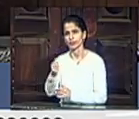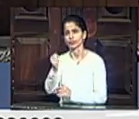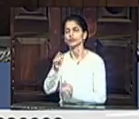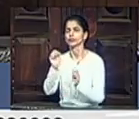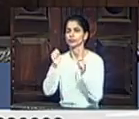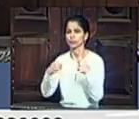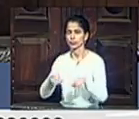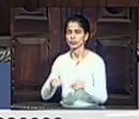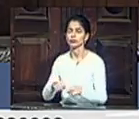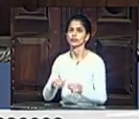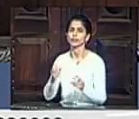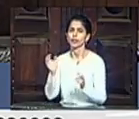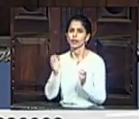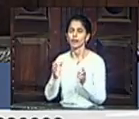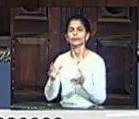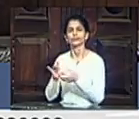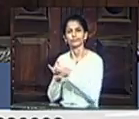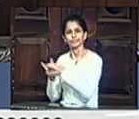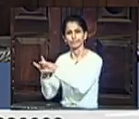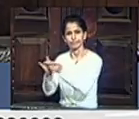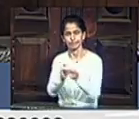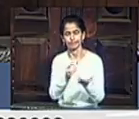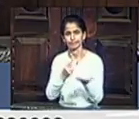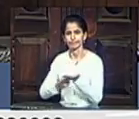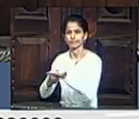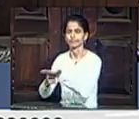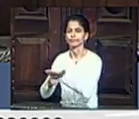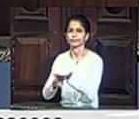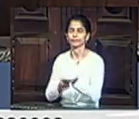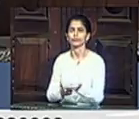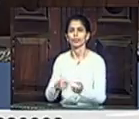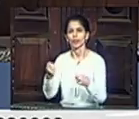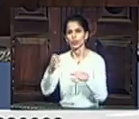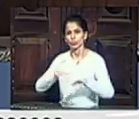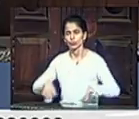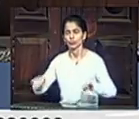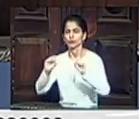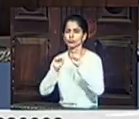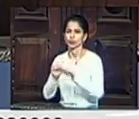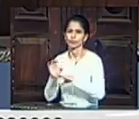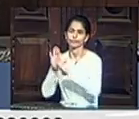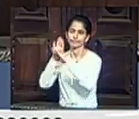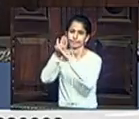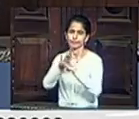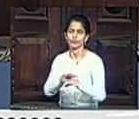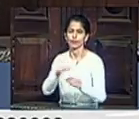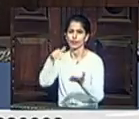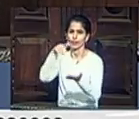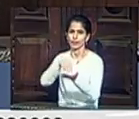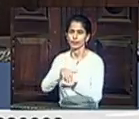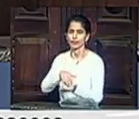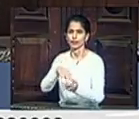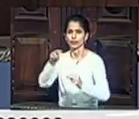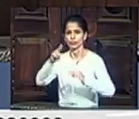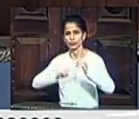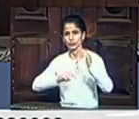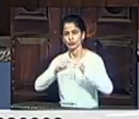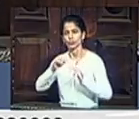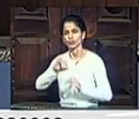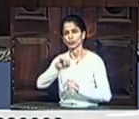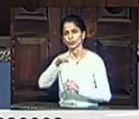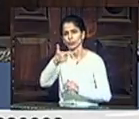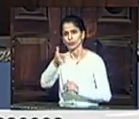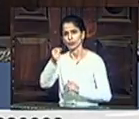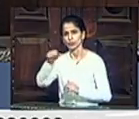isso de forma consensual, porque todos têm que dar a sua contribuição até junho de 2019, para que a